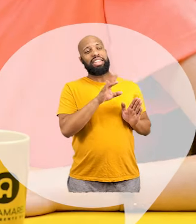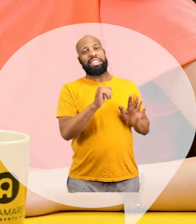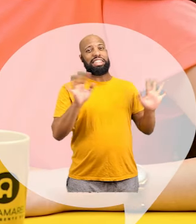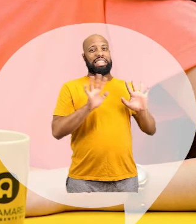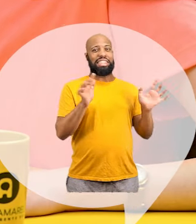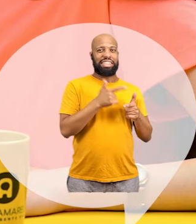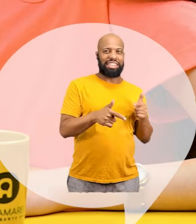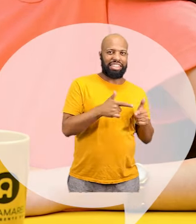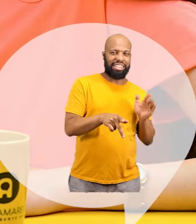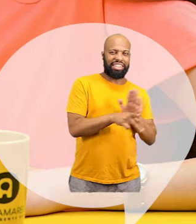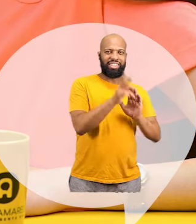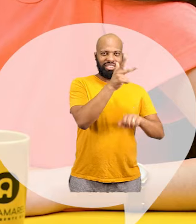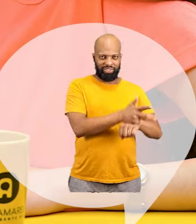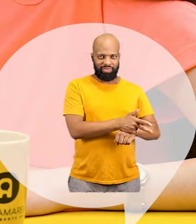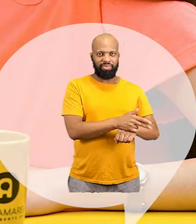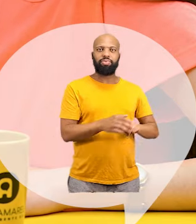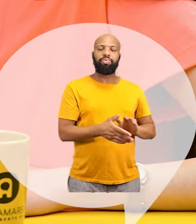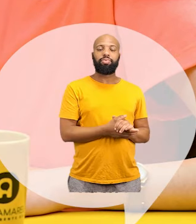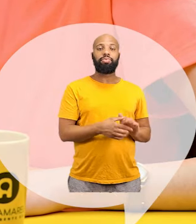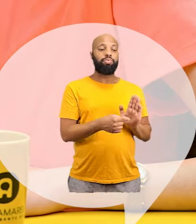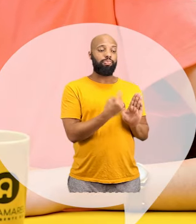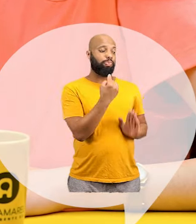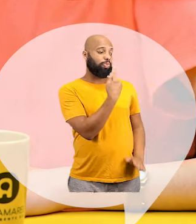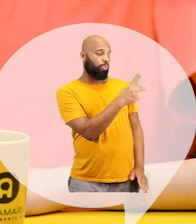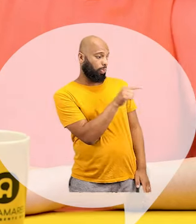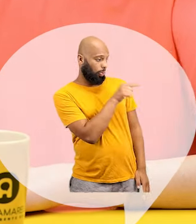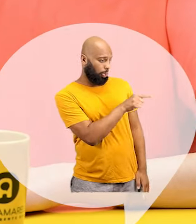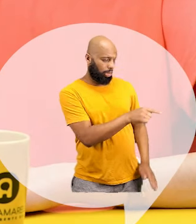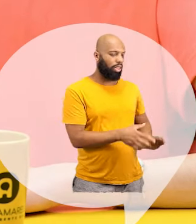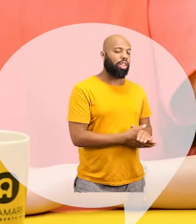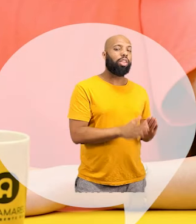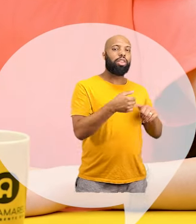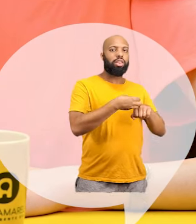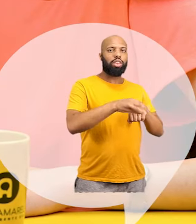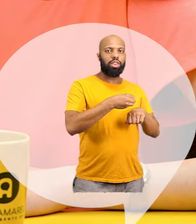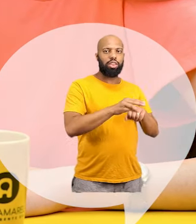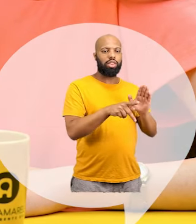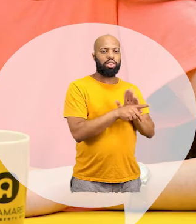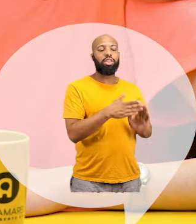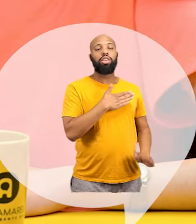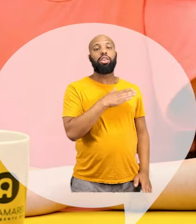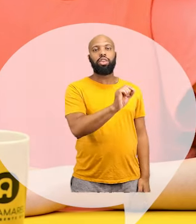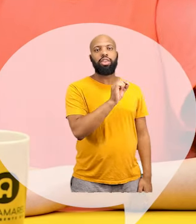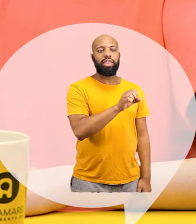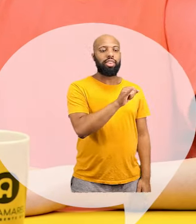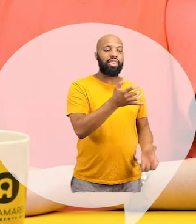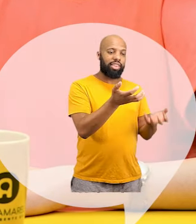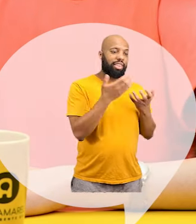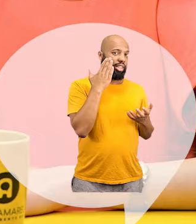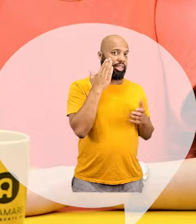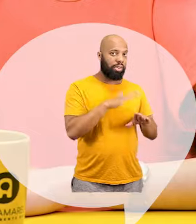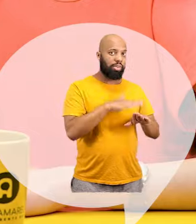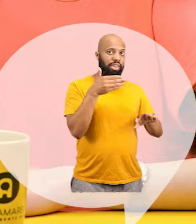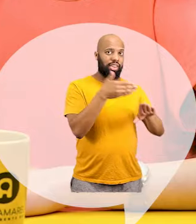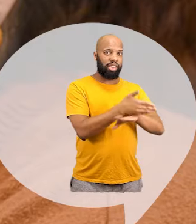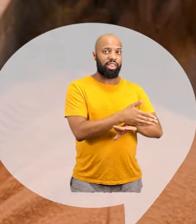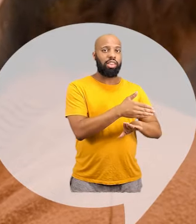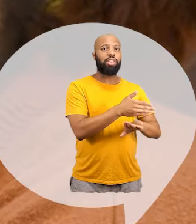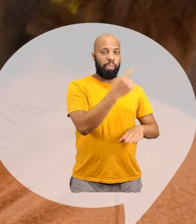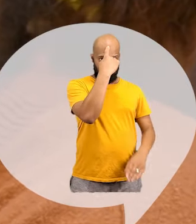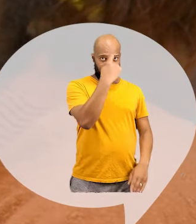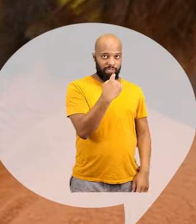aqui a minha recomendação é uma casa primeiro Vamos na casa a recomendação da casa quem quiser saber mais vai lá no perfil da li